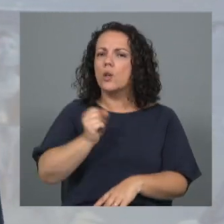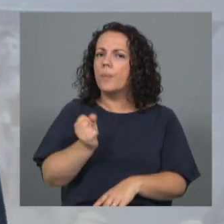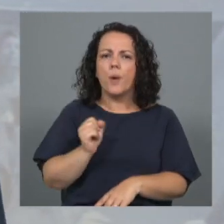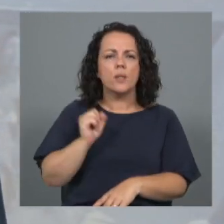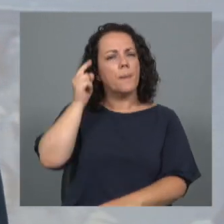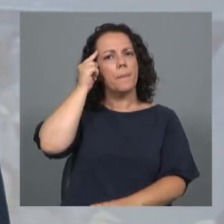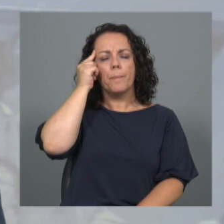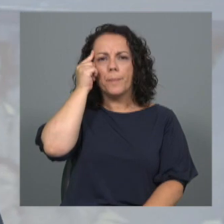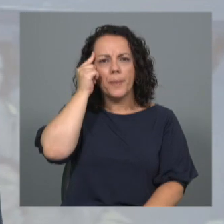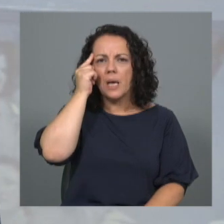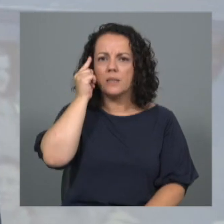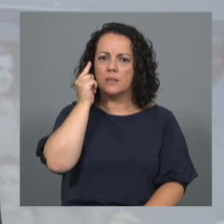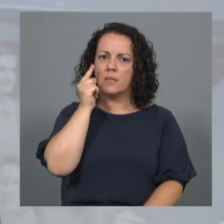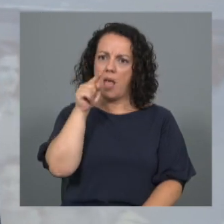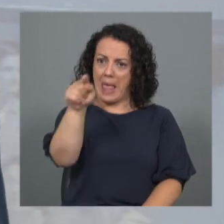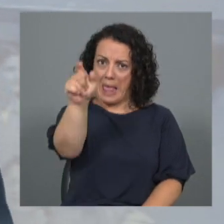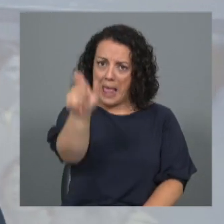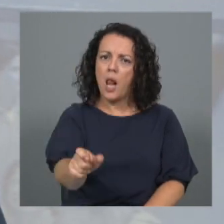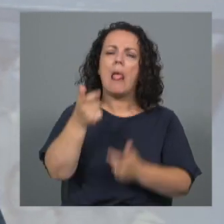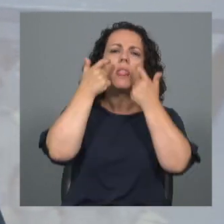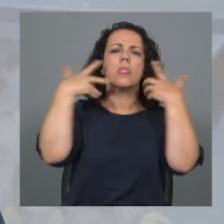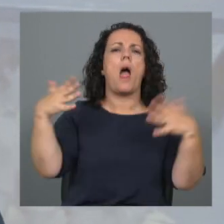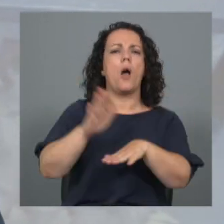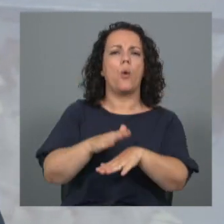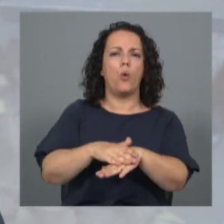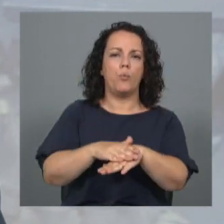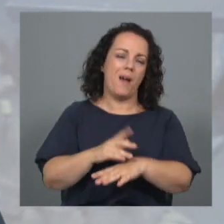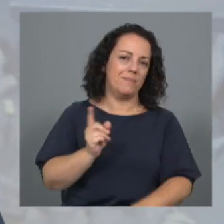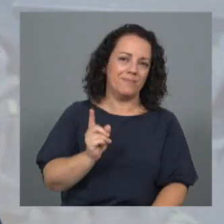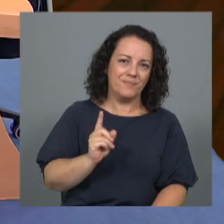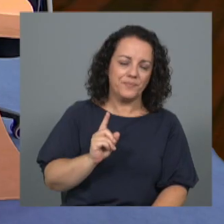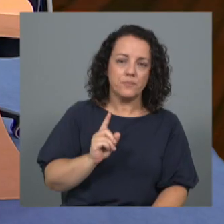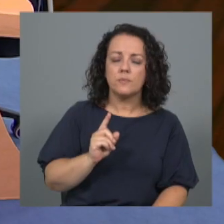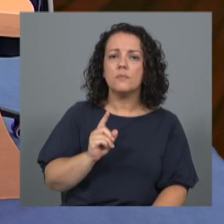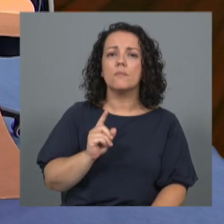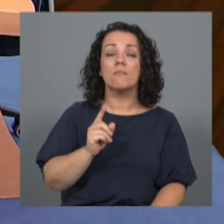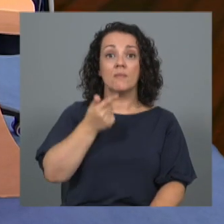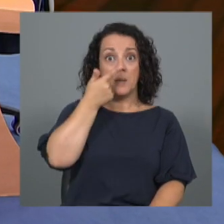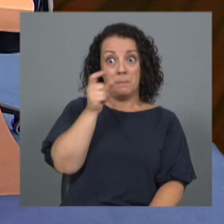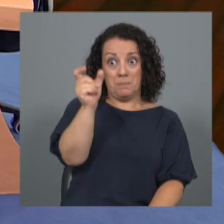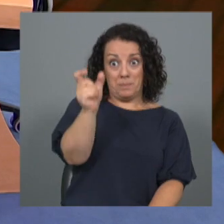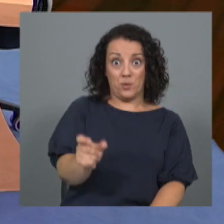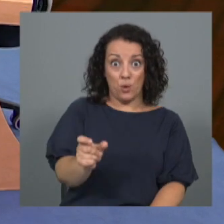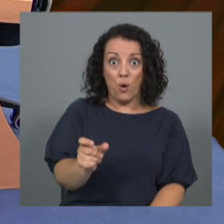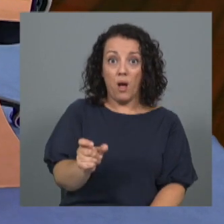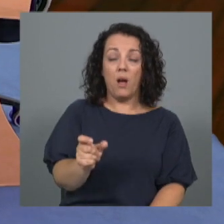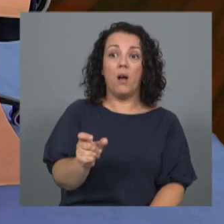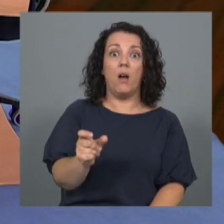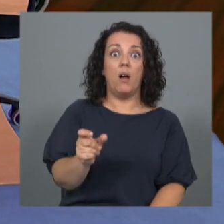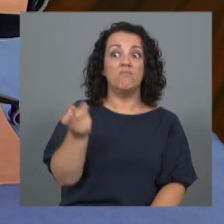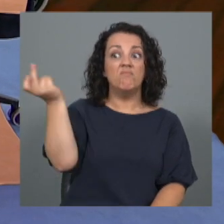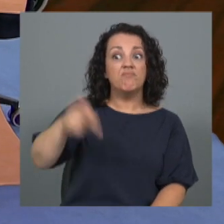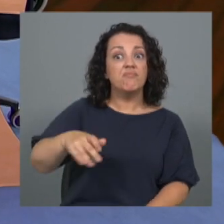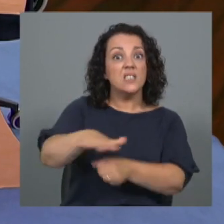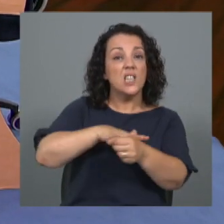uma abordagem na perspectiva de que ele é que é o culpado. Eu diria que, no limite, uma pessoa que está nesta situação é uma responsabilidade social. E,